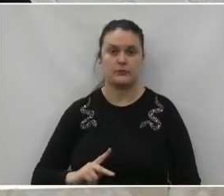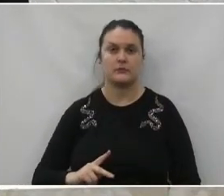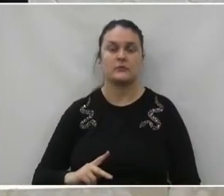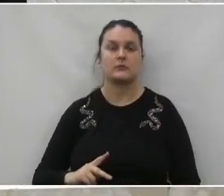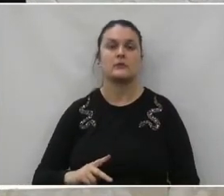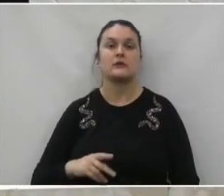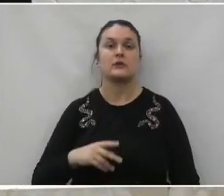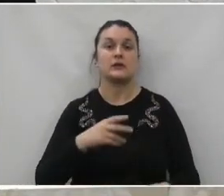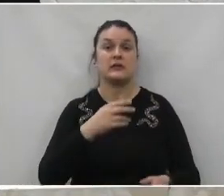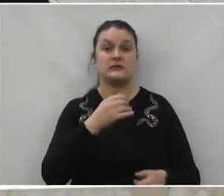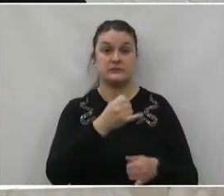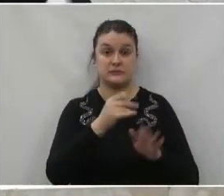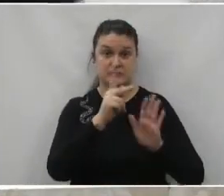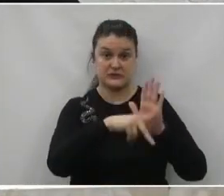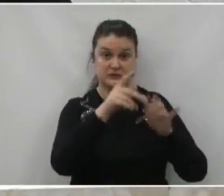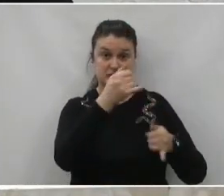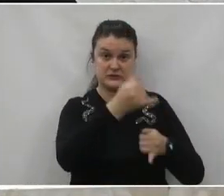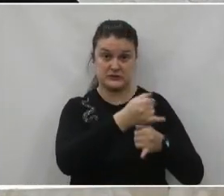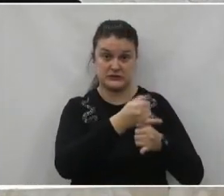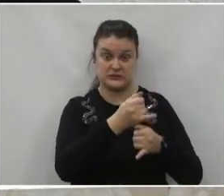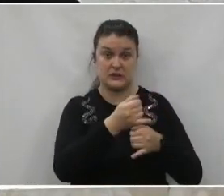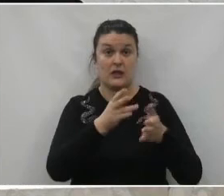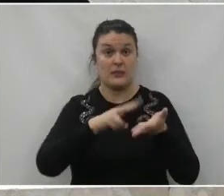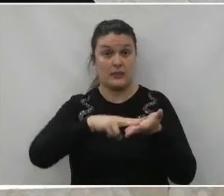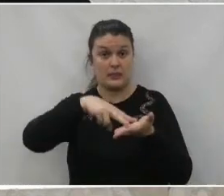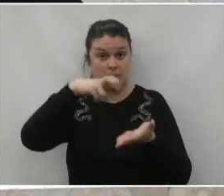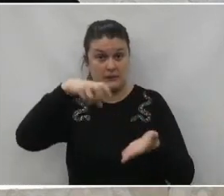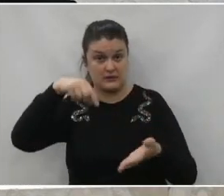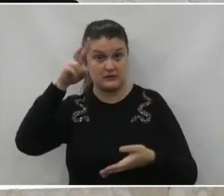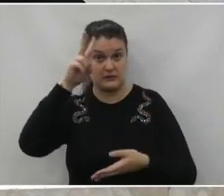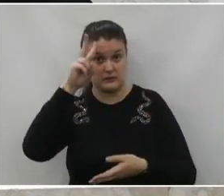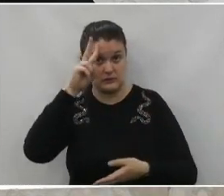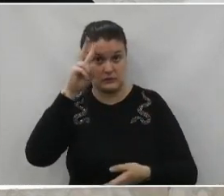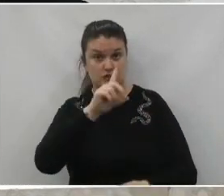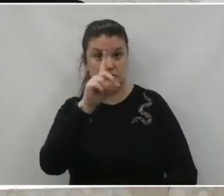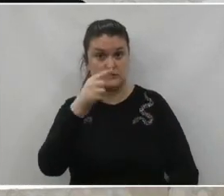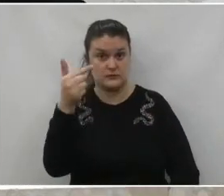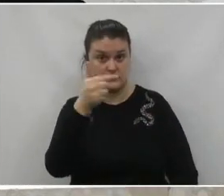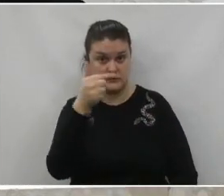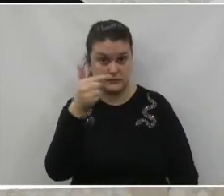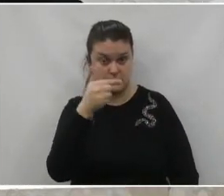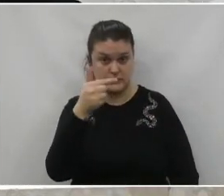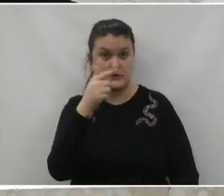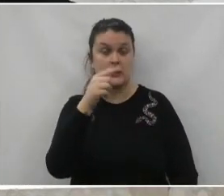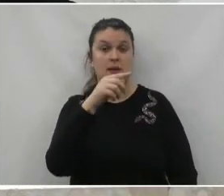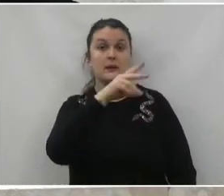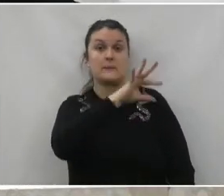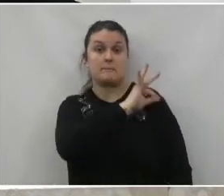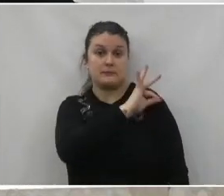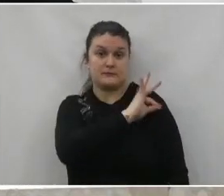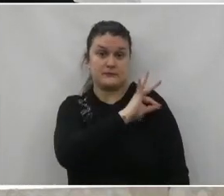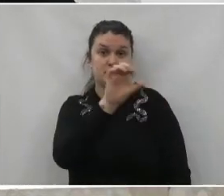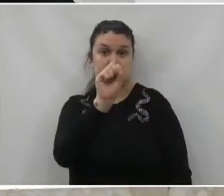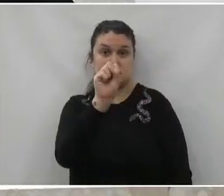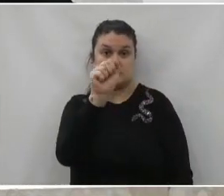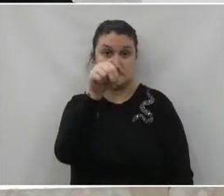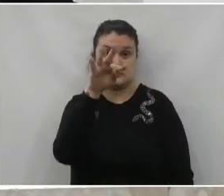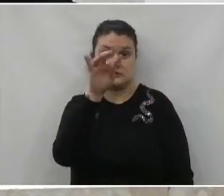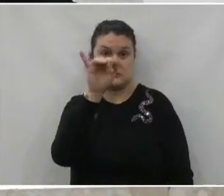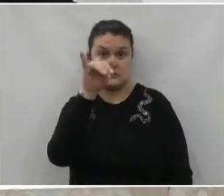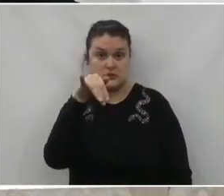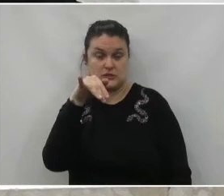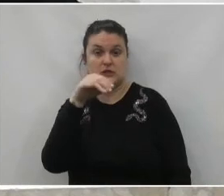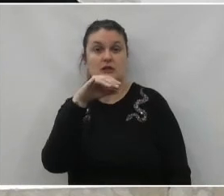Plano diretor. Na manhã desta segunda-feira, 22, o prefeito Santinho Roveda e o